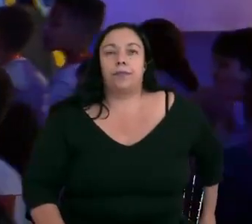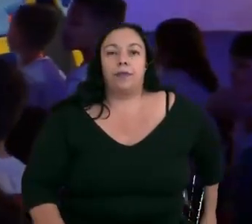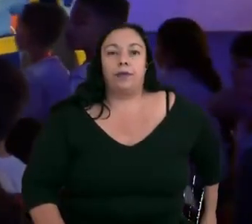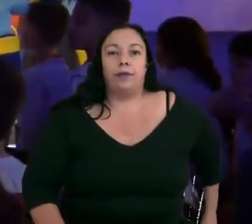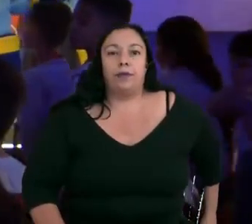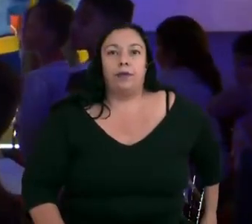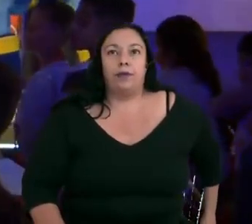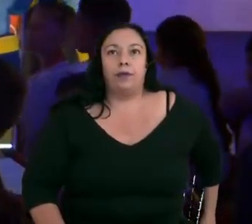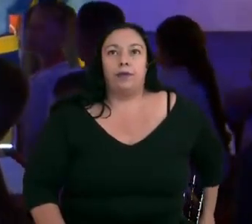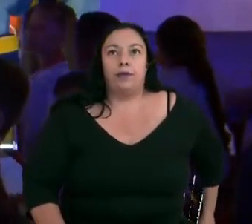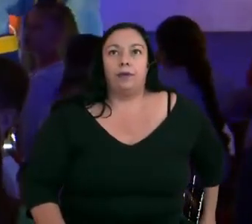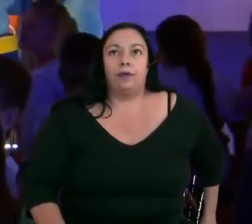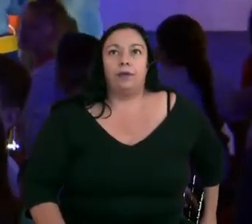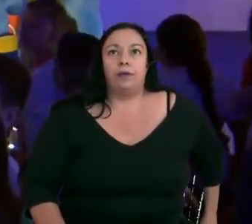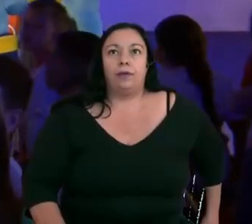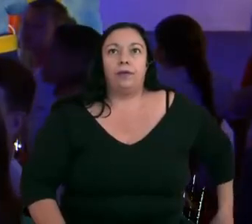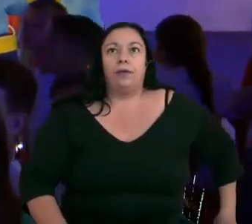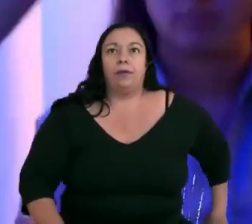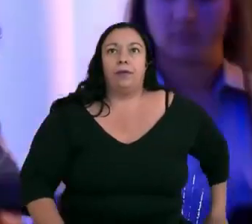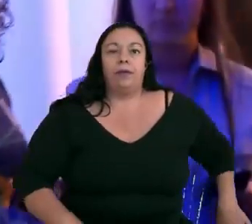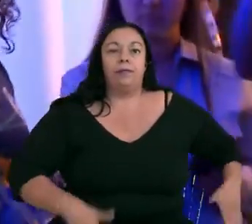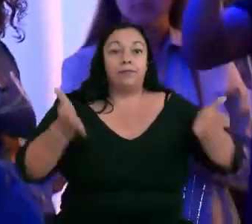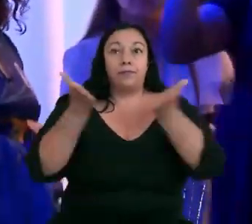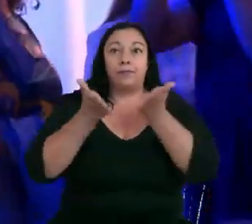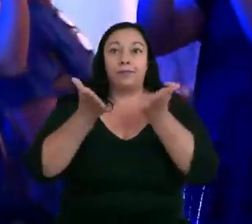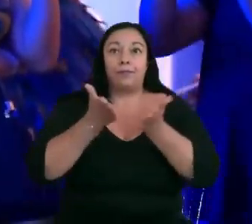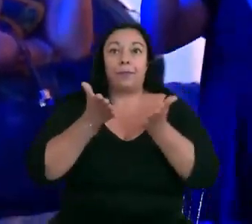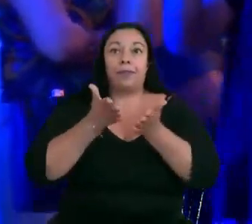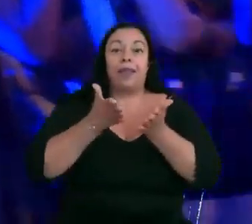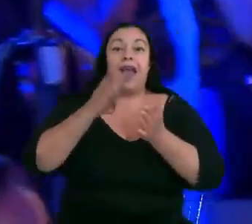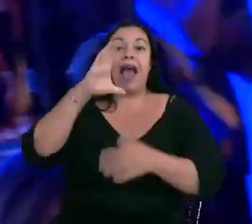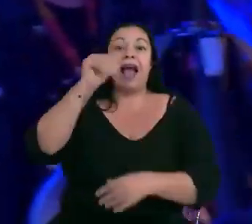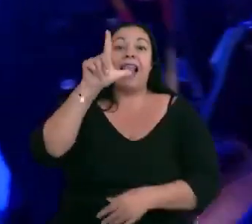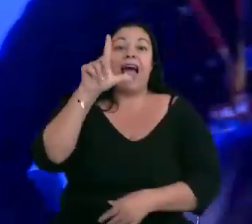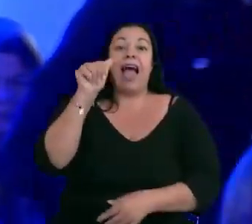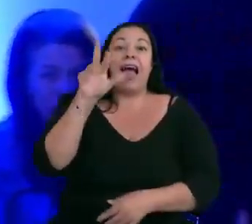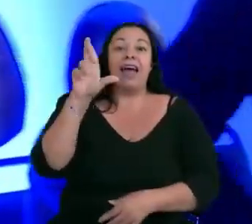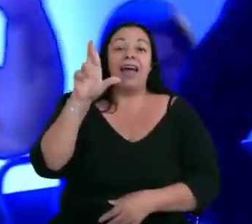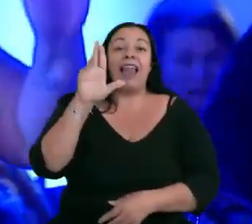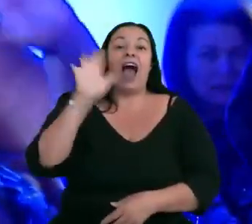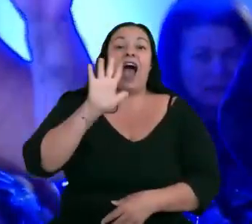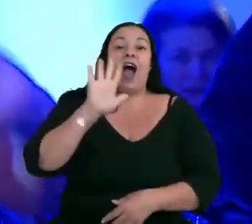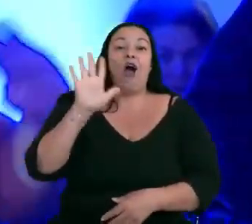Agora, bastante... Cadê a Clara, gente? Olha lá, Clara! Oi, Clara!